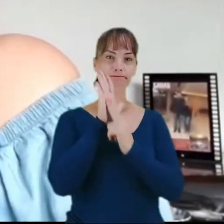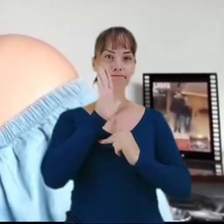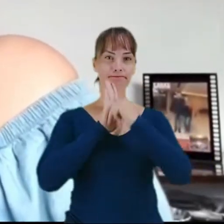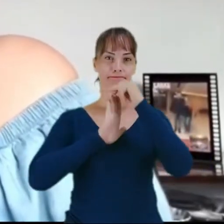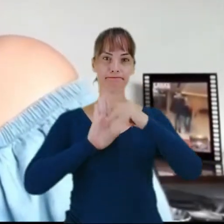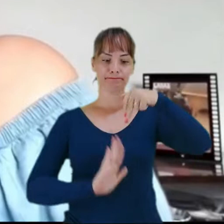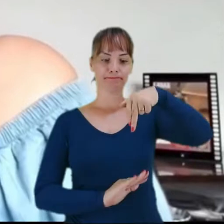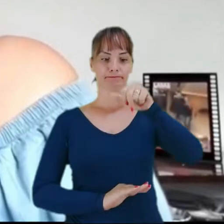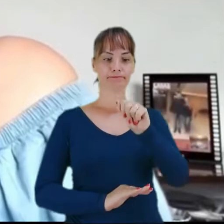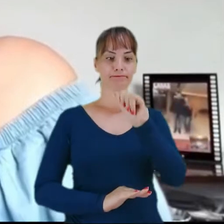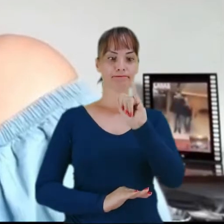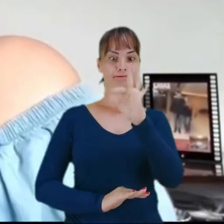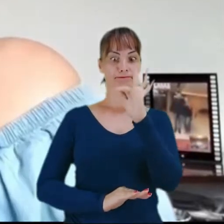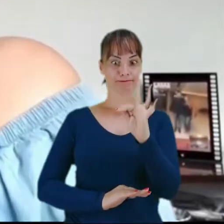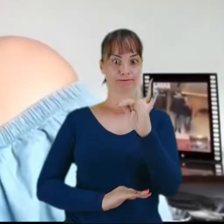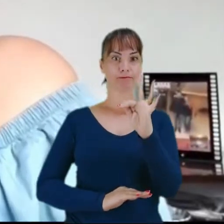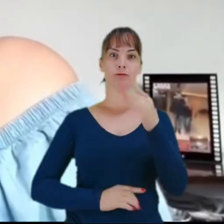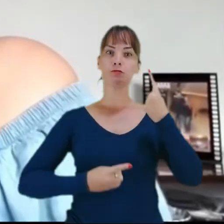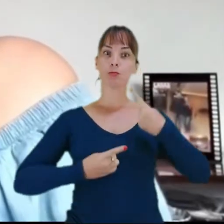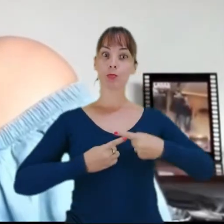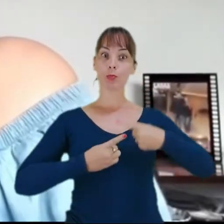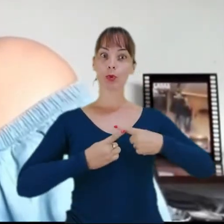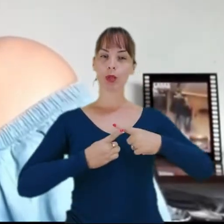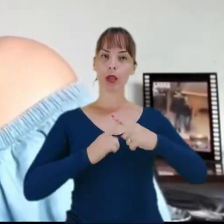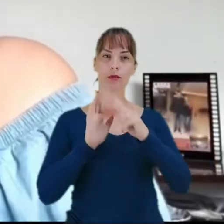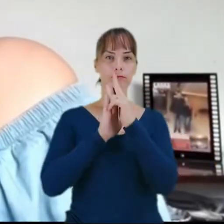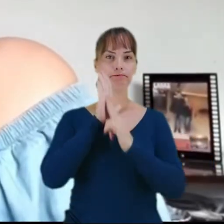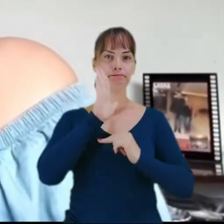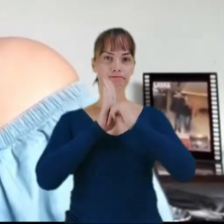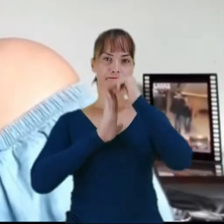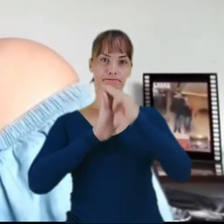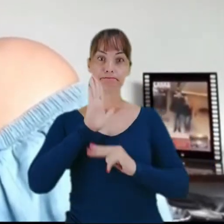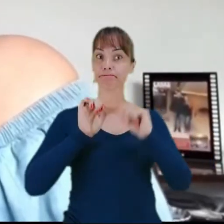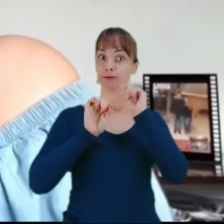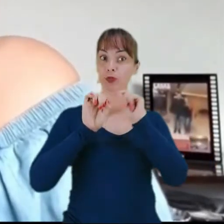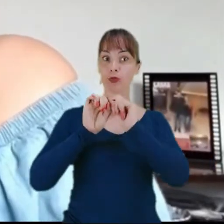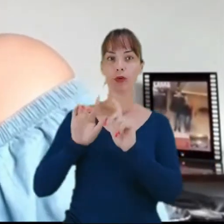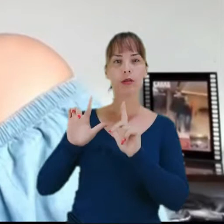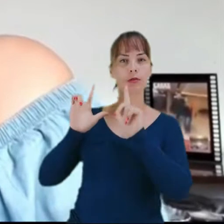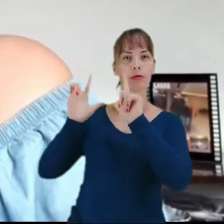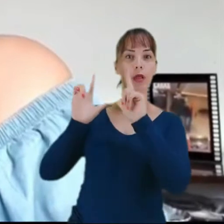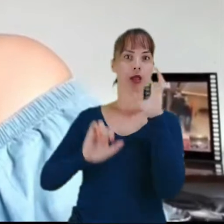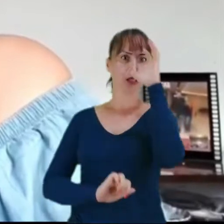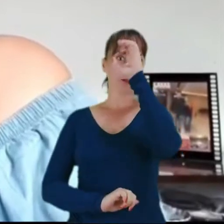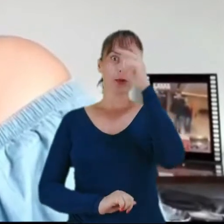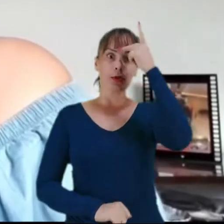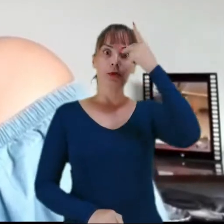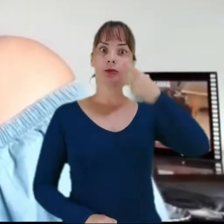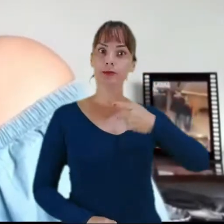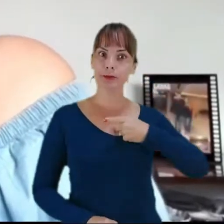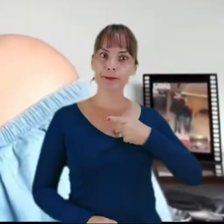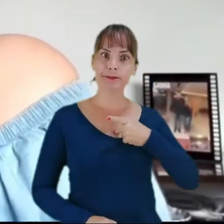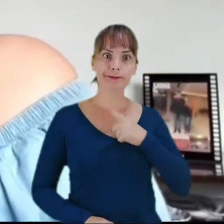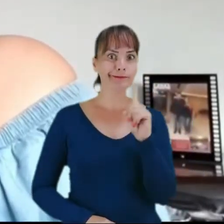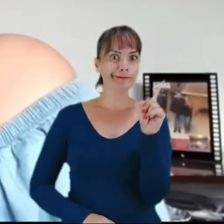Por que chama uma pintura naif? Porque o artista, o pintor que fez esse quadro, ele aprendeu a pintar